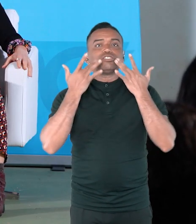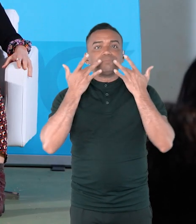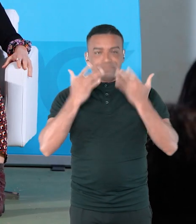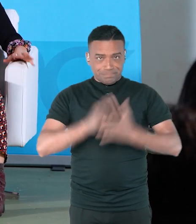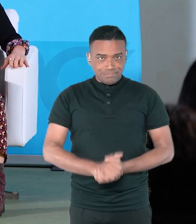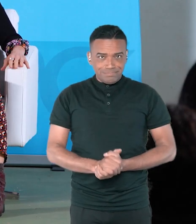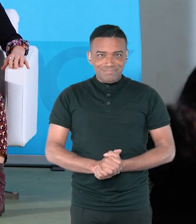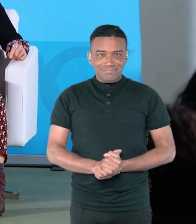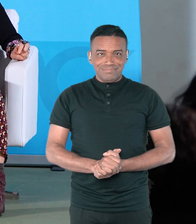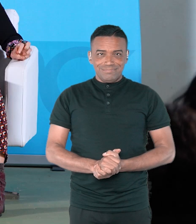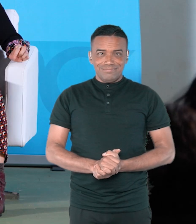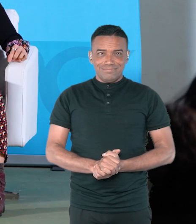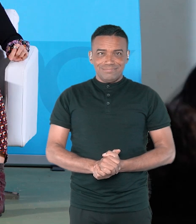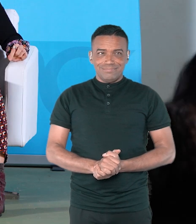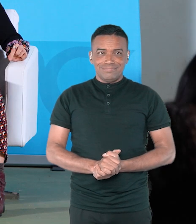peça.